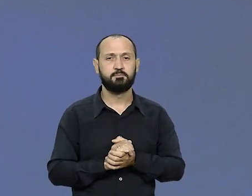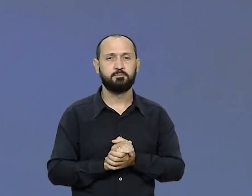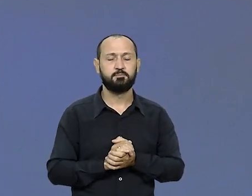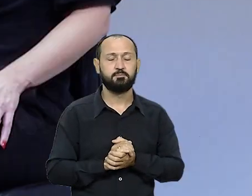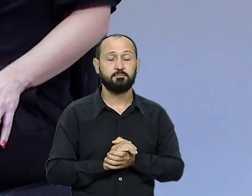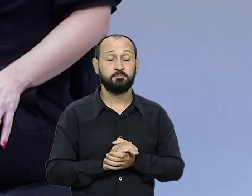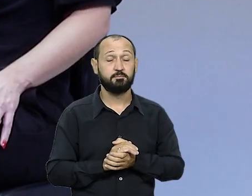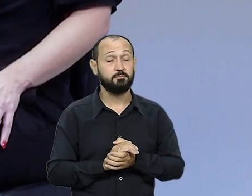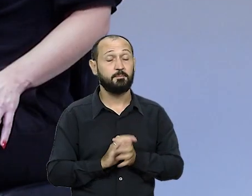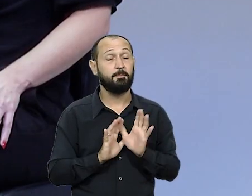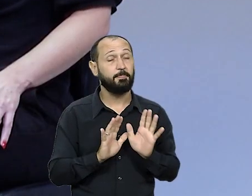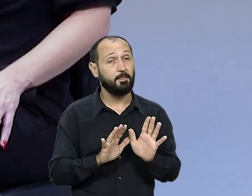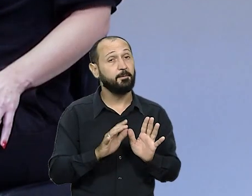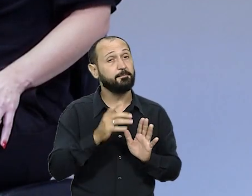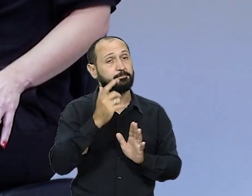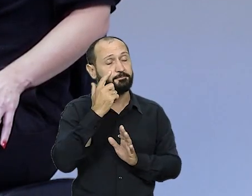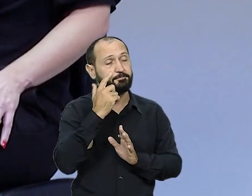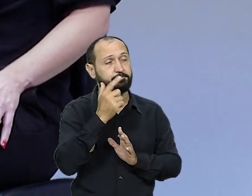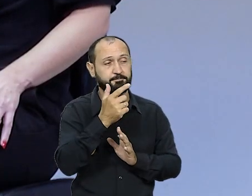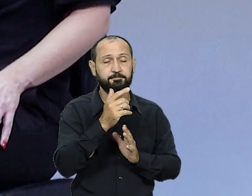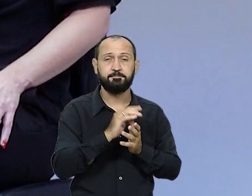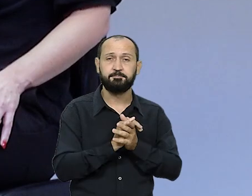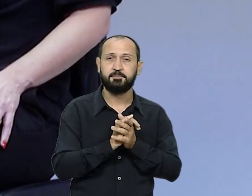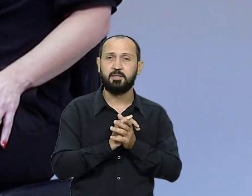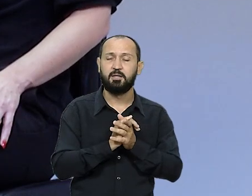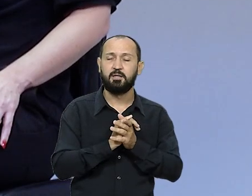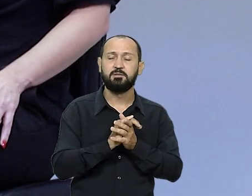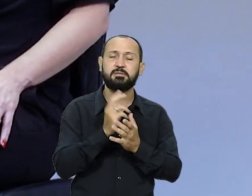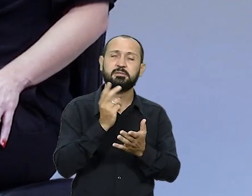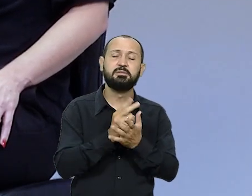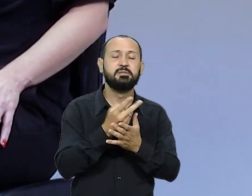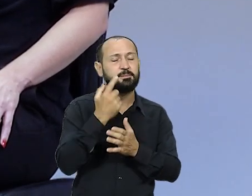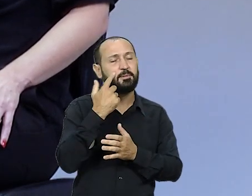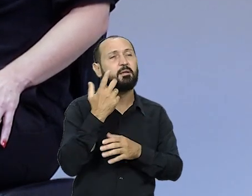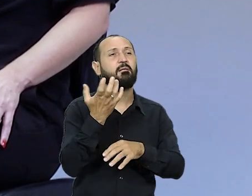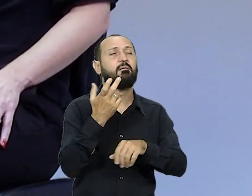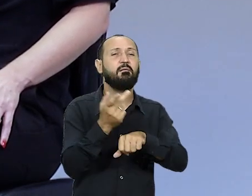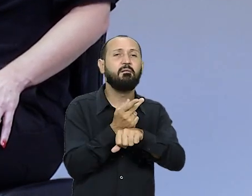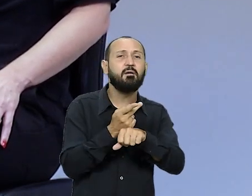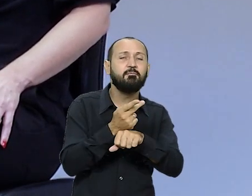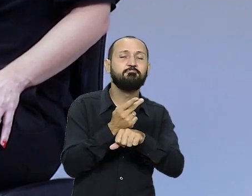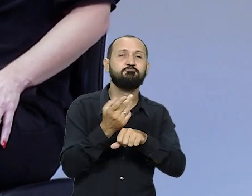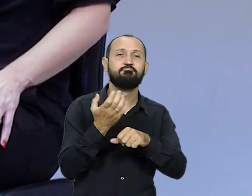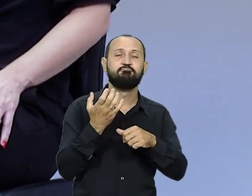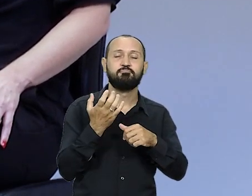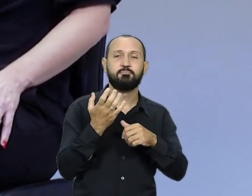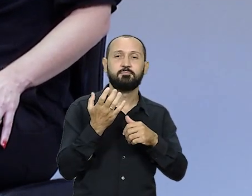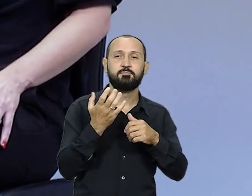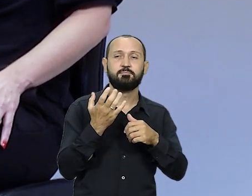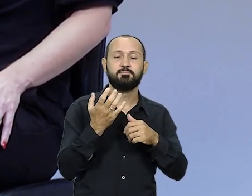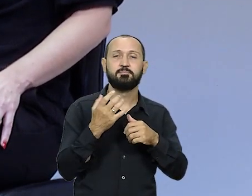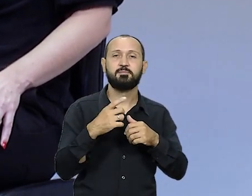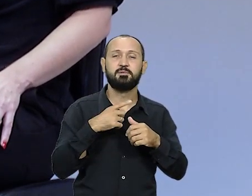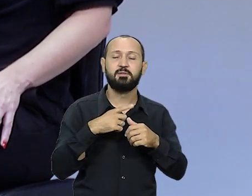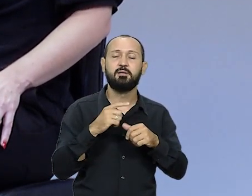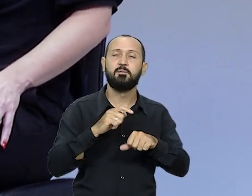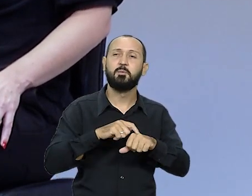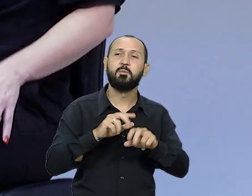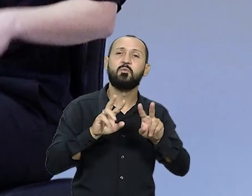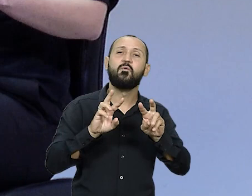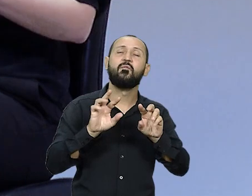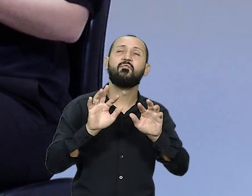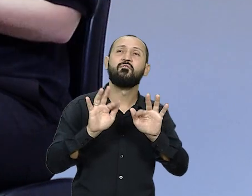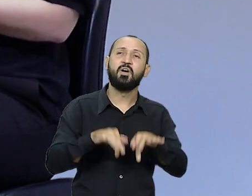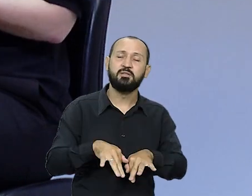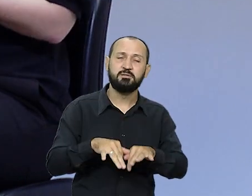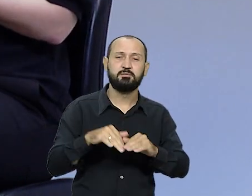comunidade? Paulo, a gente sempre busca, eu acho que tudo que a gente procura